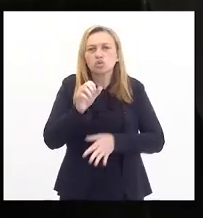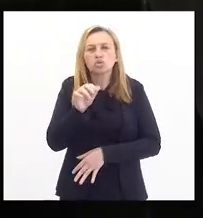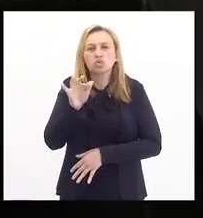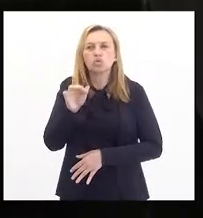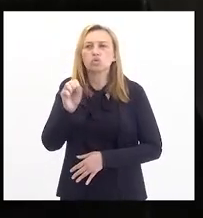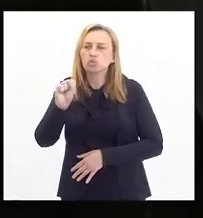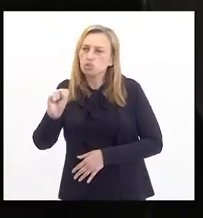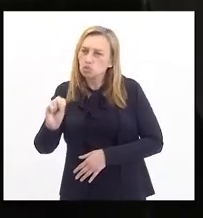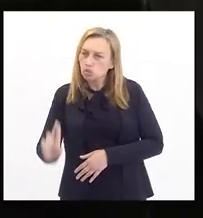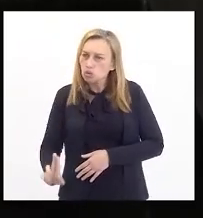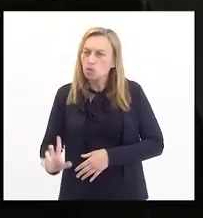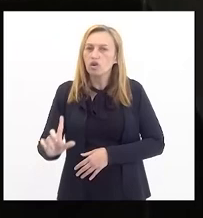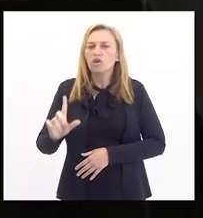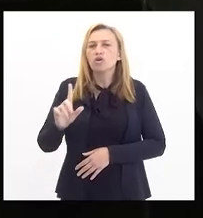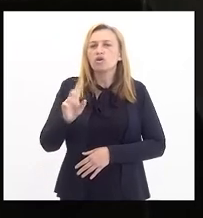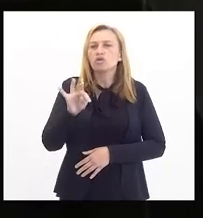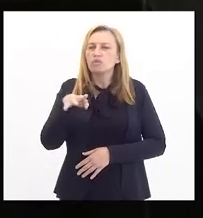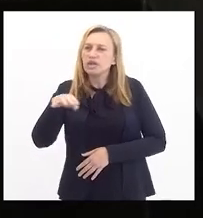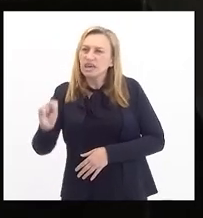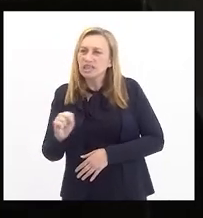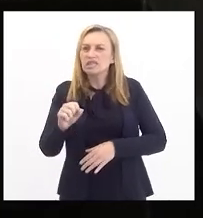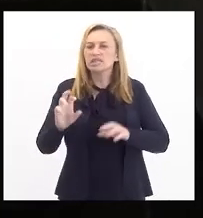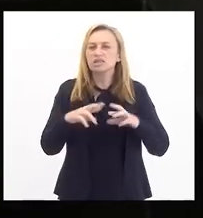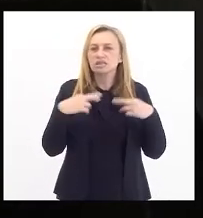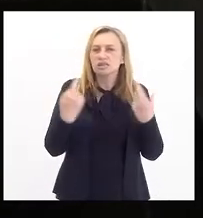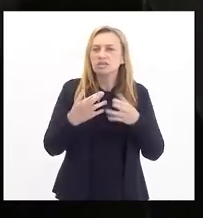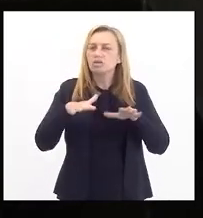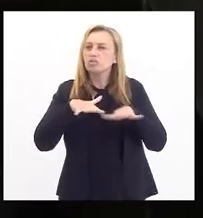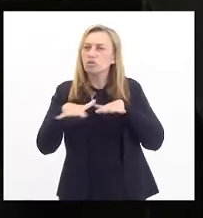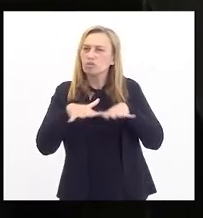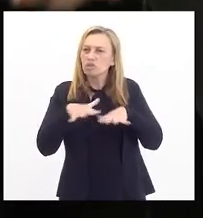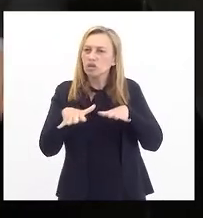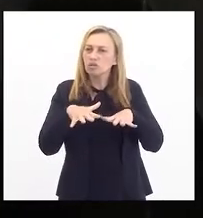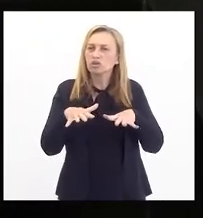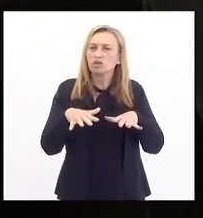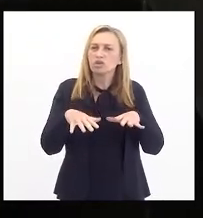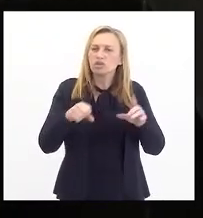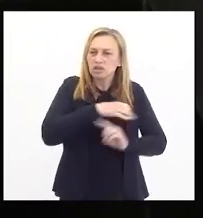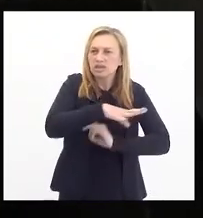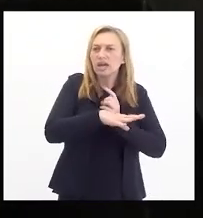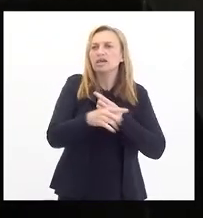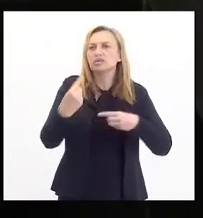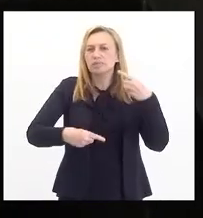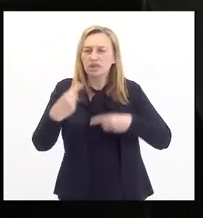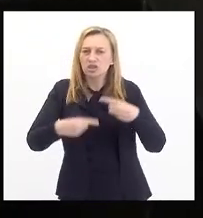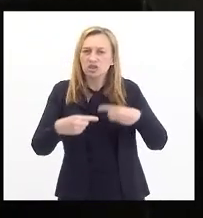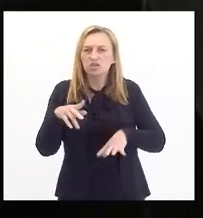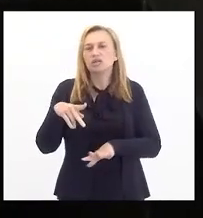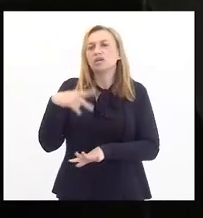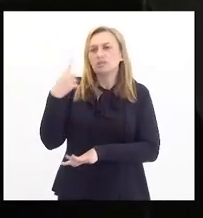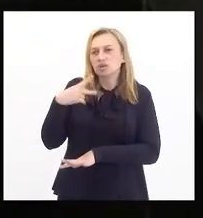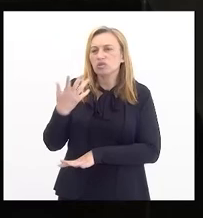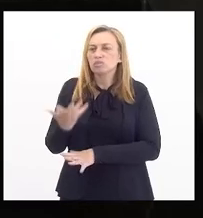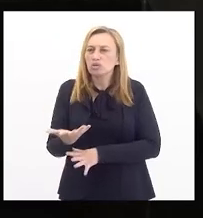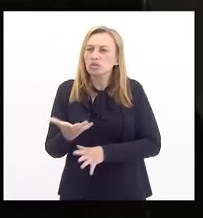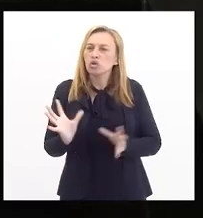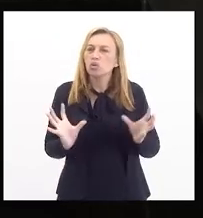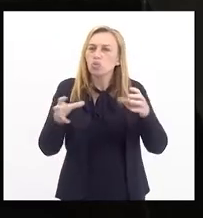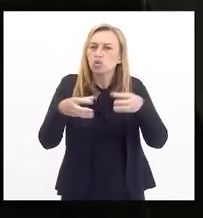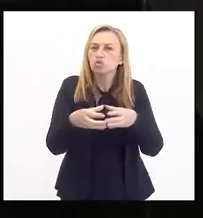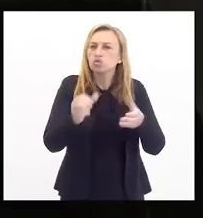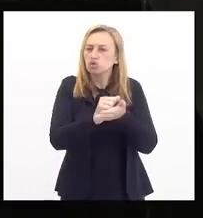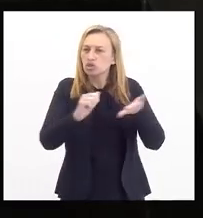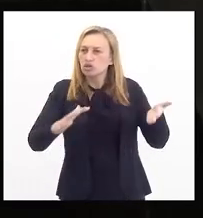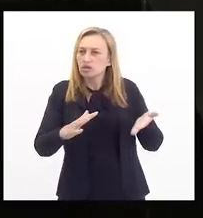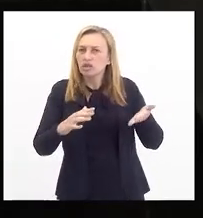um coletivo que reúne movimentos sociais, que reúne partidos políticos diversos, que organizou e vem organizando um conjunto de